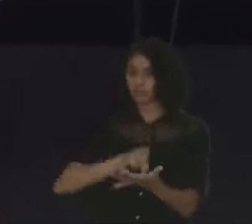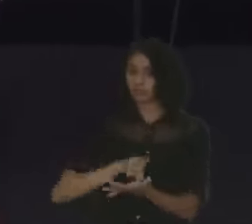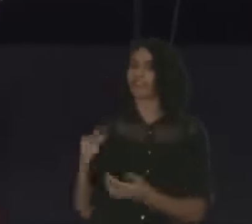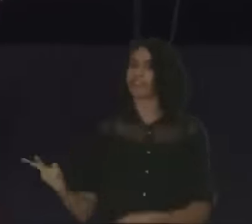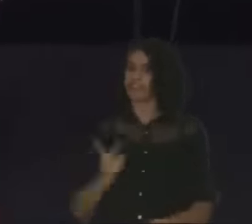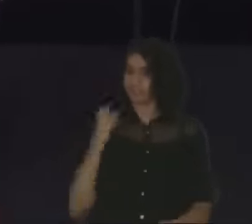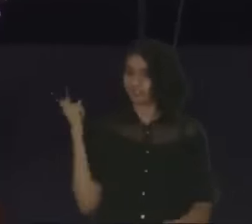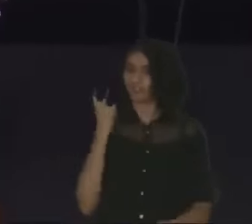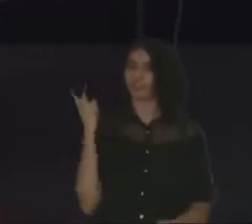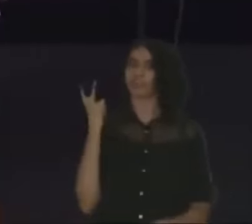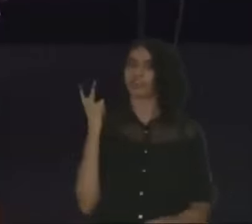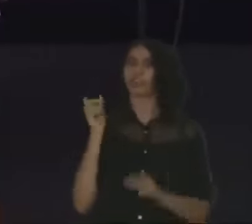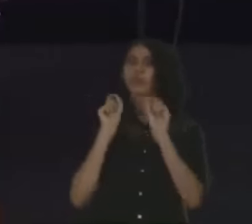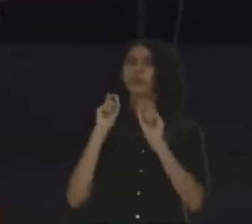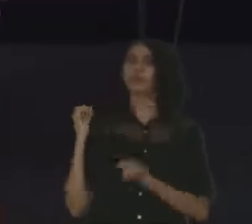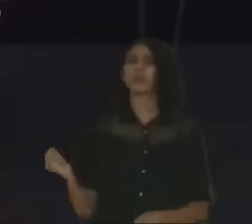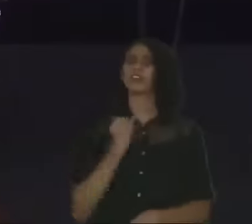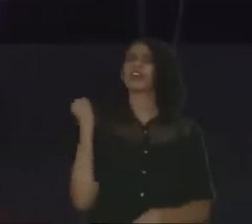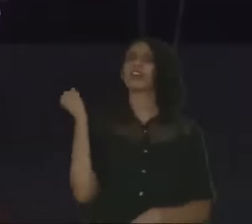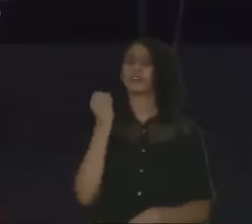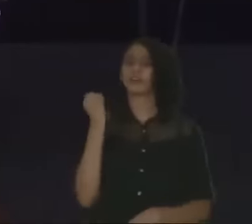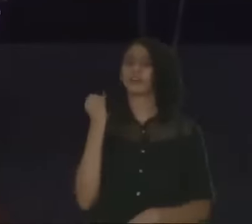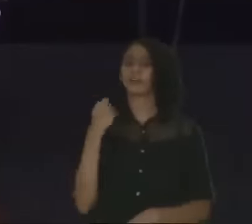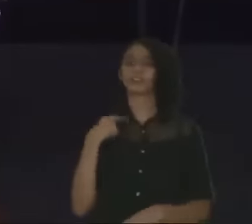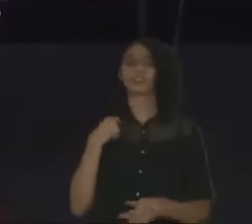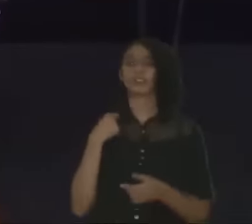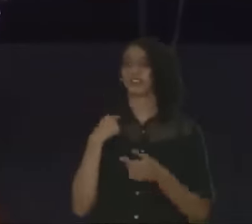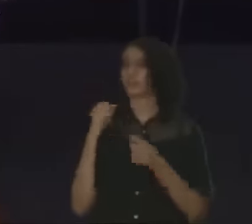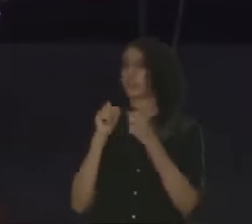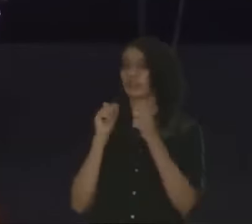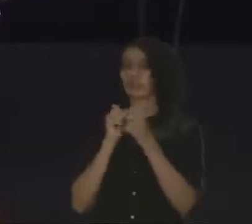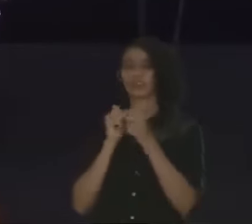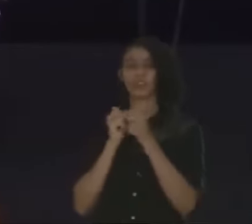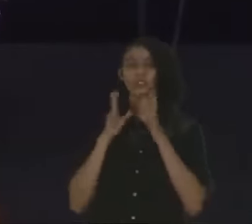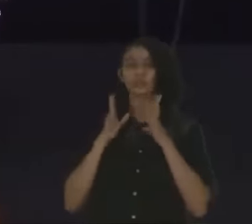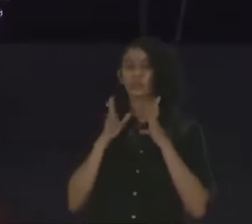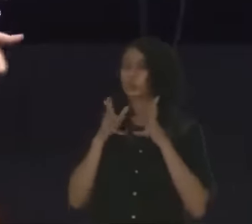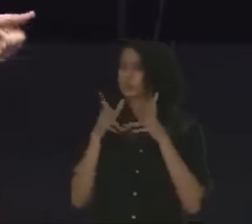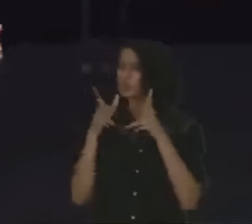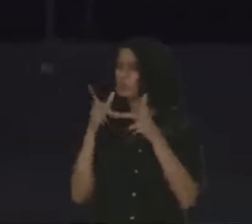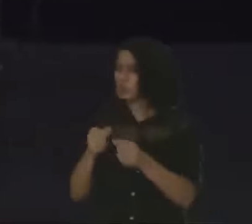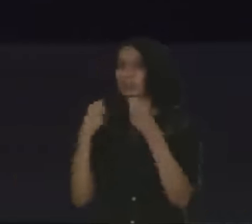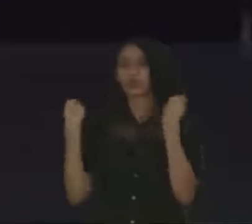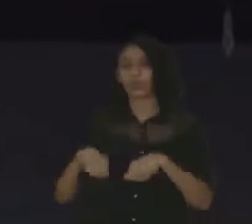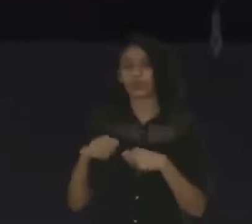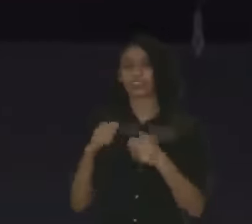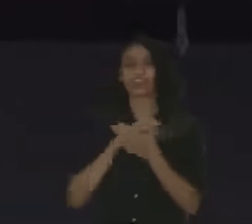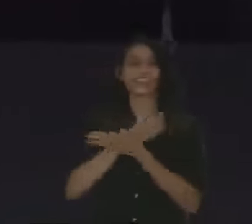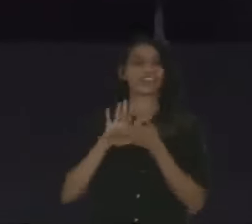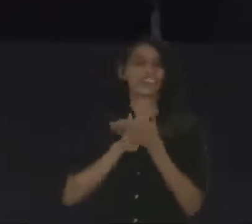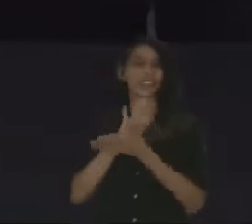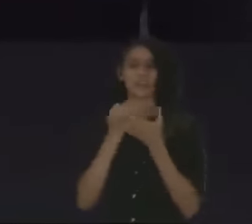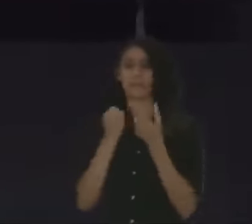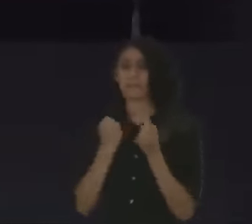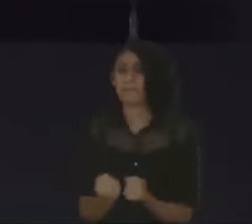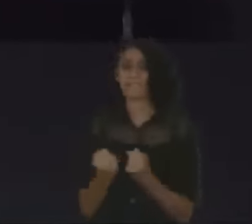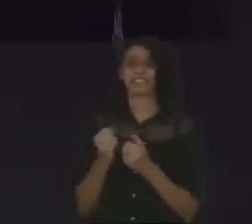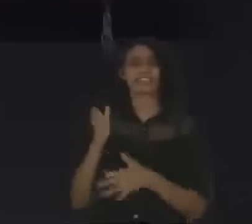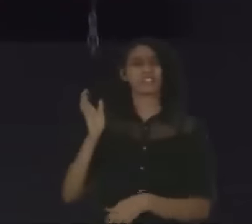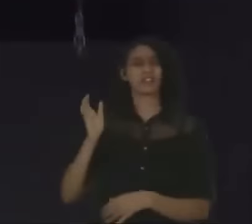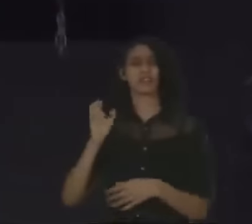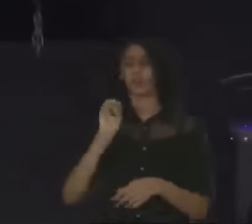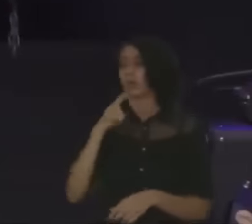valor eu me desespero ao ponto de fazer o que foi necessário nada é pesado demais nada é caro demais